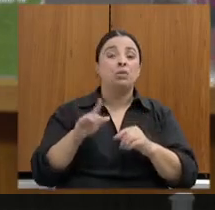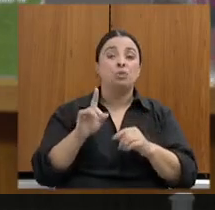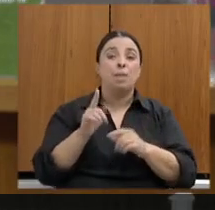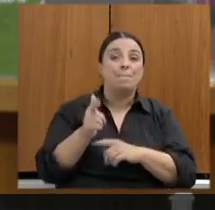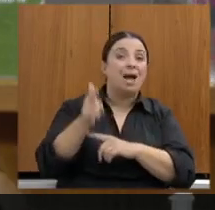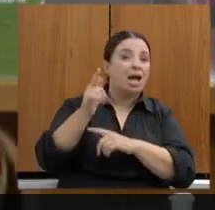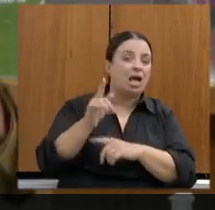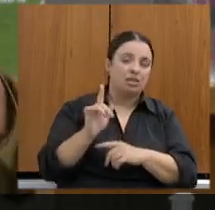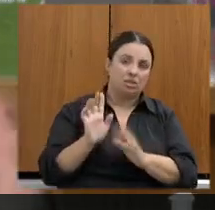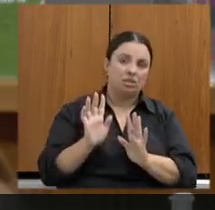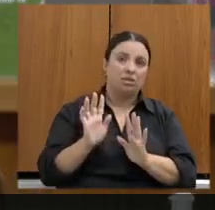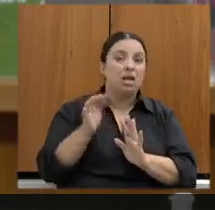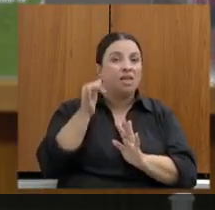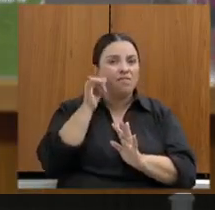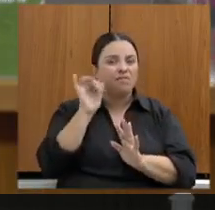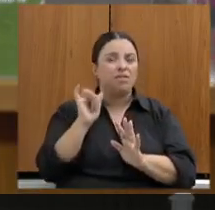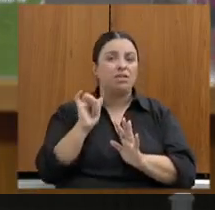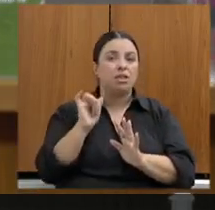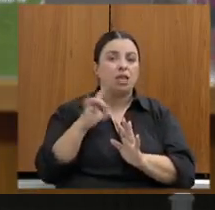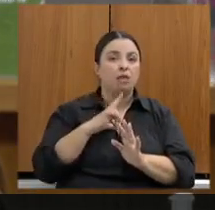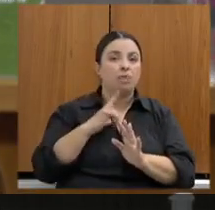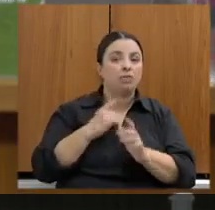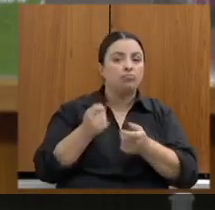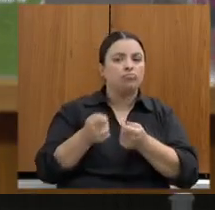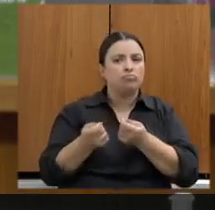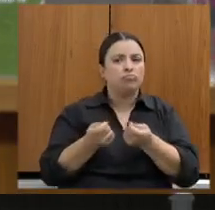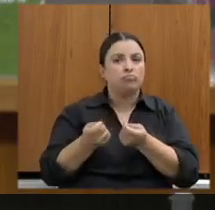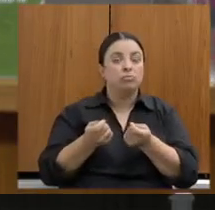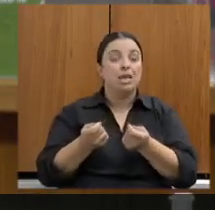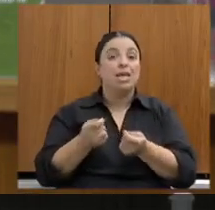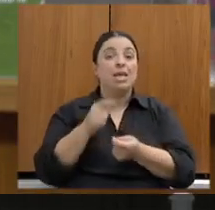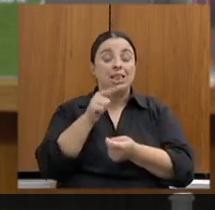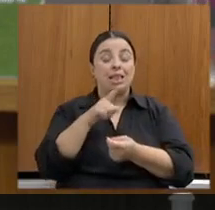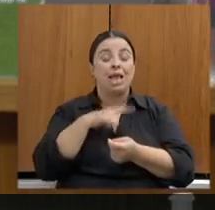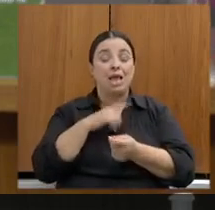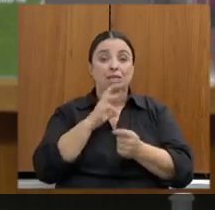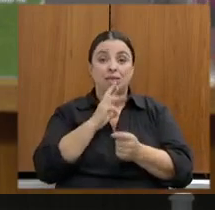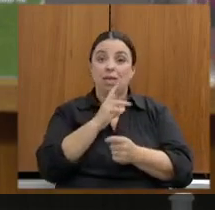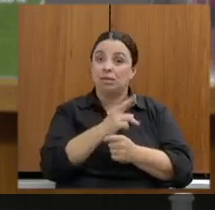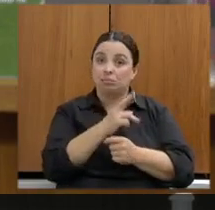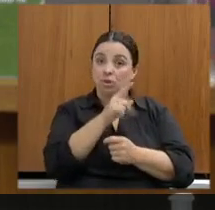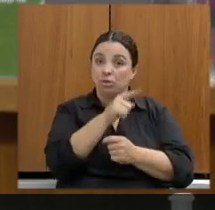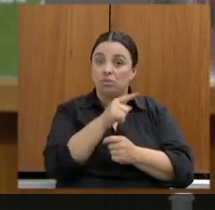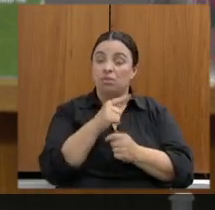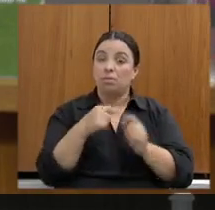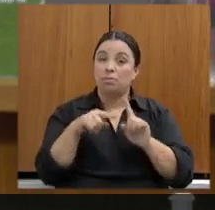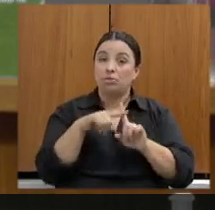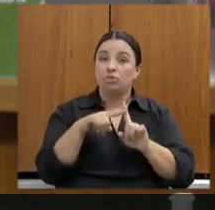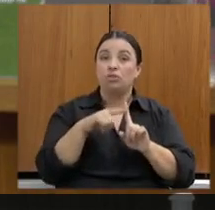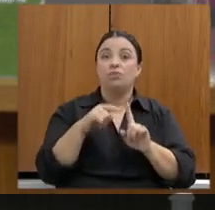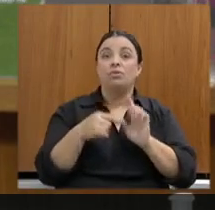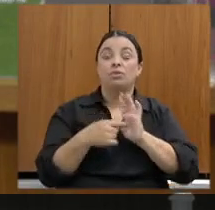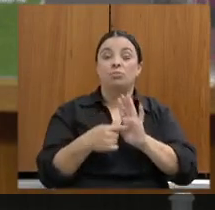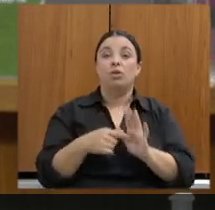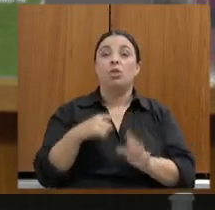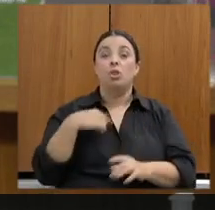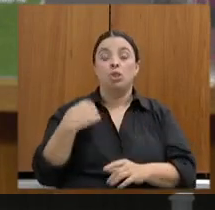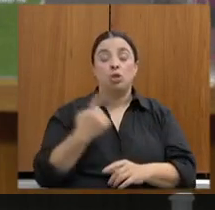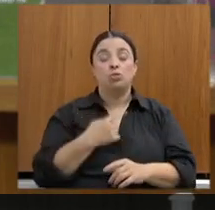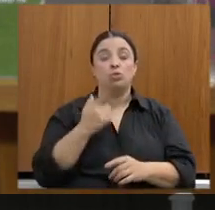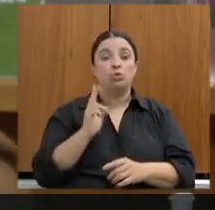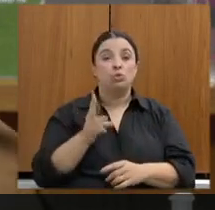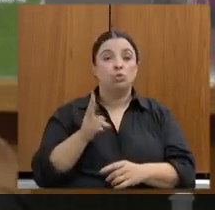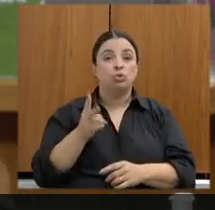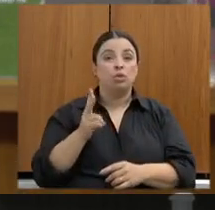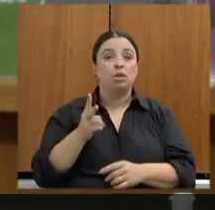né no com eles resultados nós apresentamos nós continuamos investindo nessas nessas pistolas de impulso elétrico